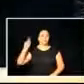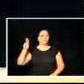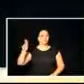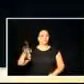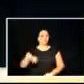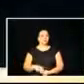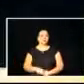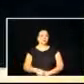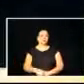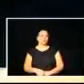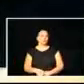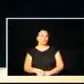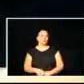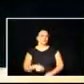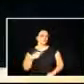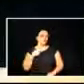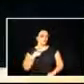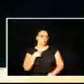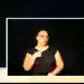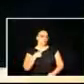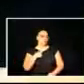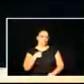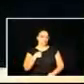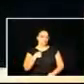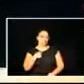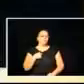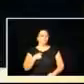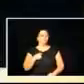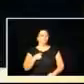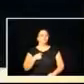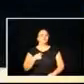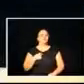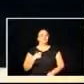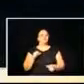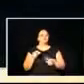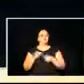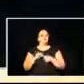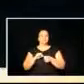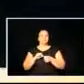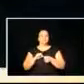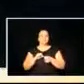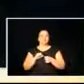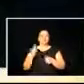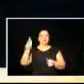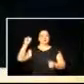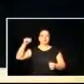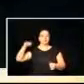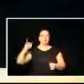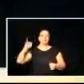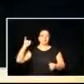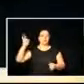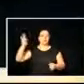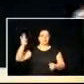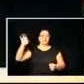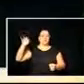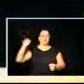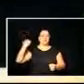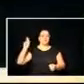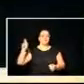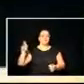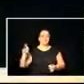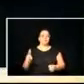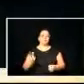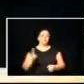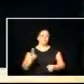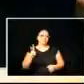depender desse vereador, a Unital sempre será valorizada. E para que a Unital